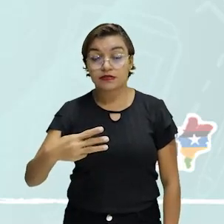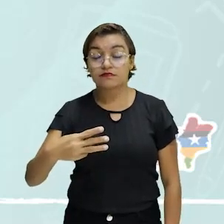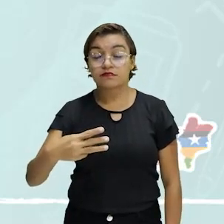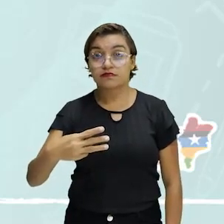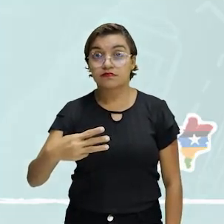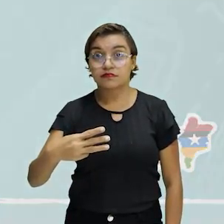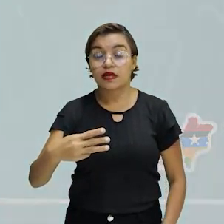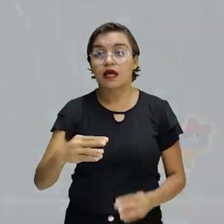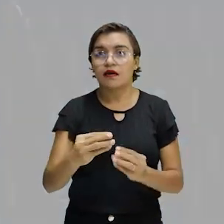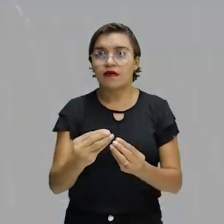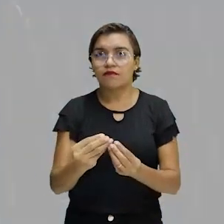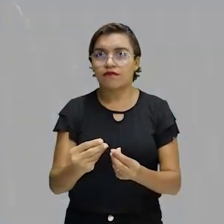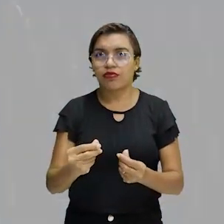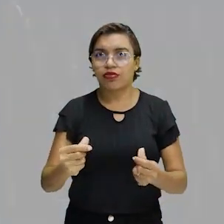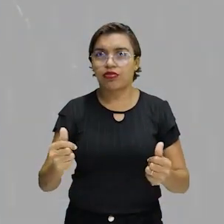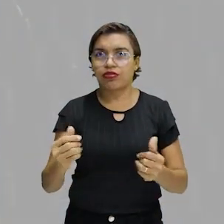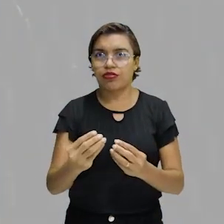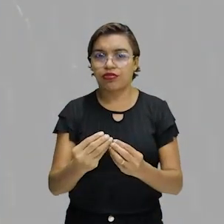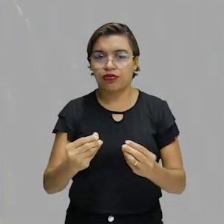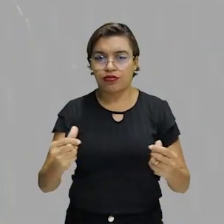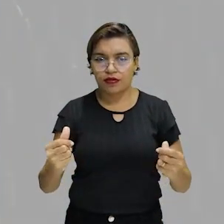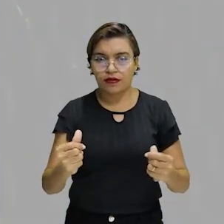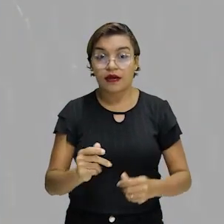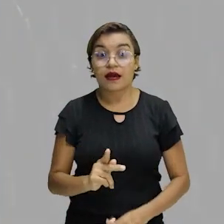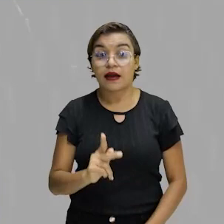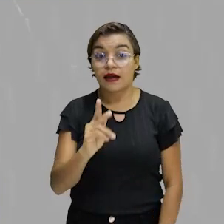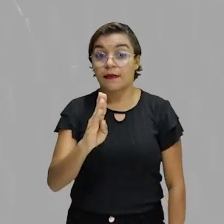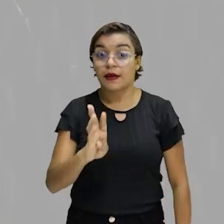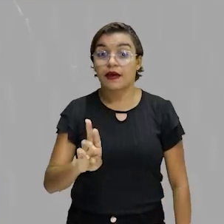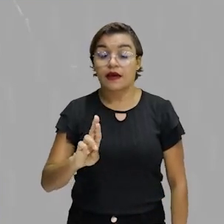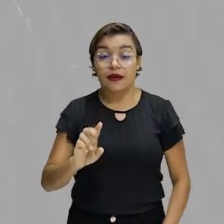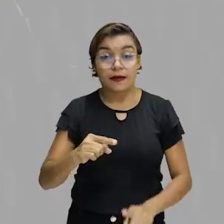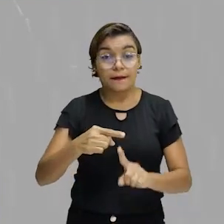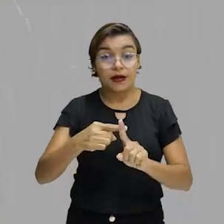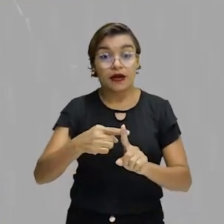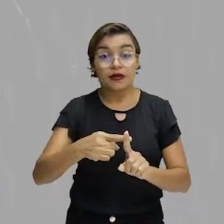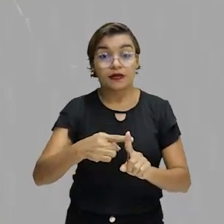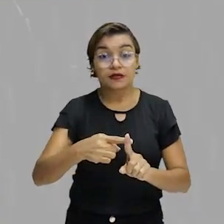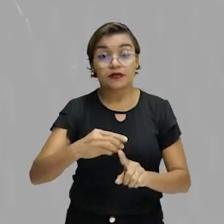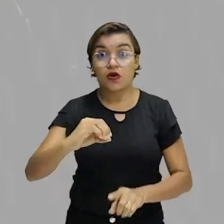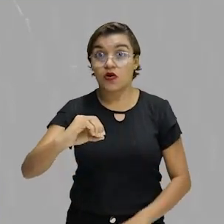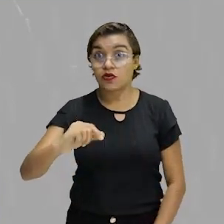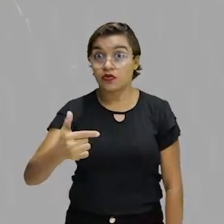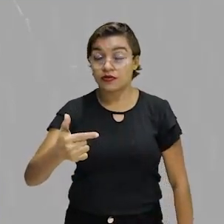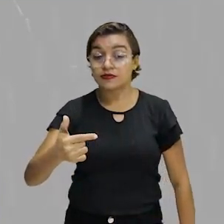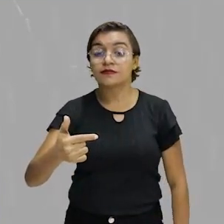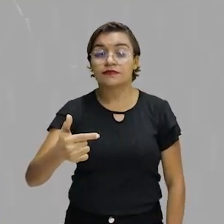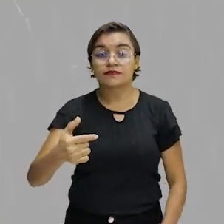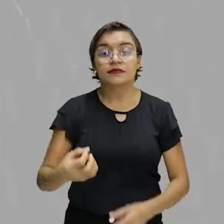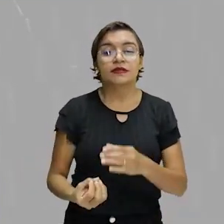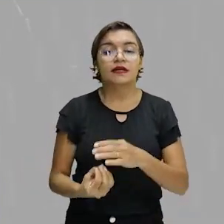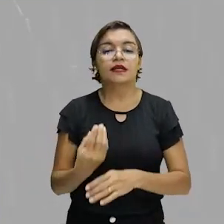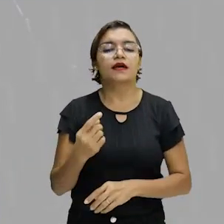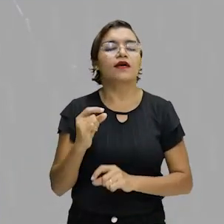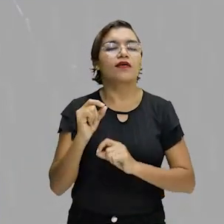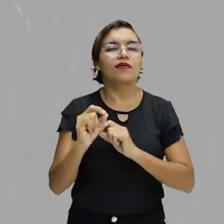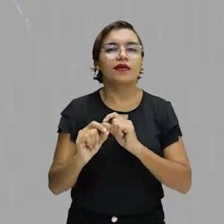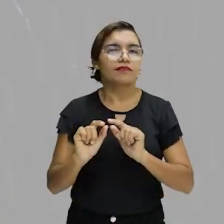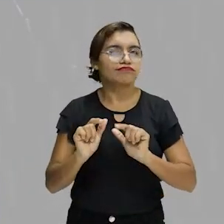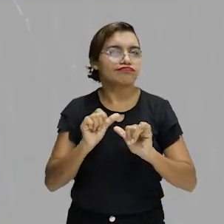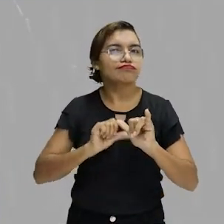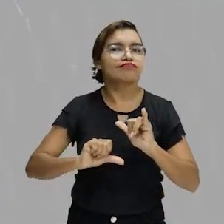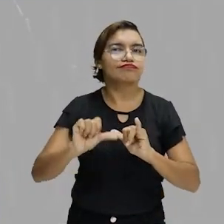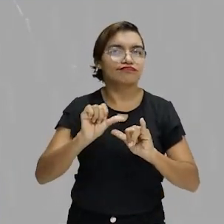ele vai se decompor em kbr mais o gás oxigênio é isso que vai gerar né vai